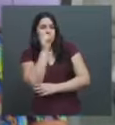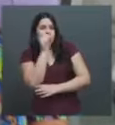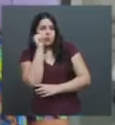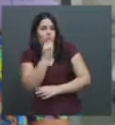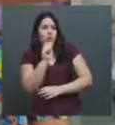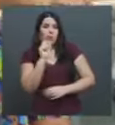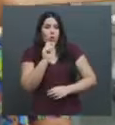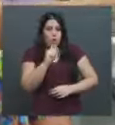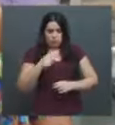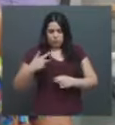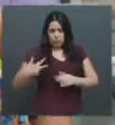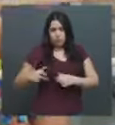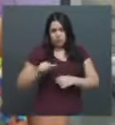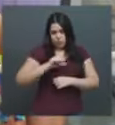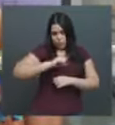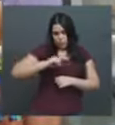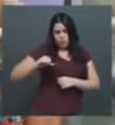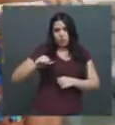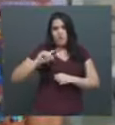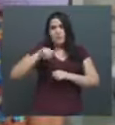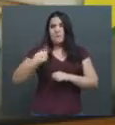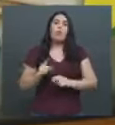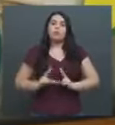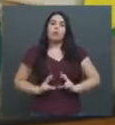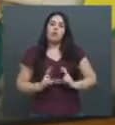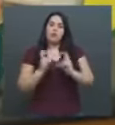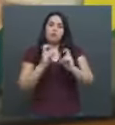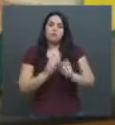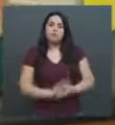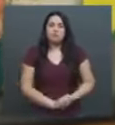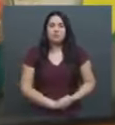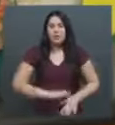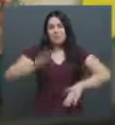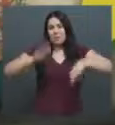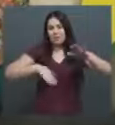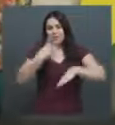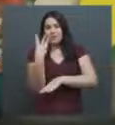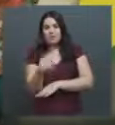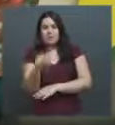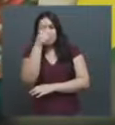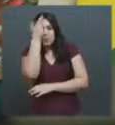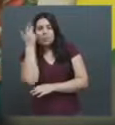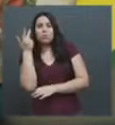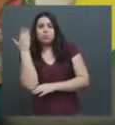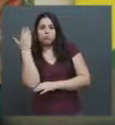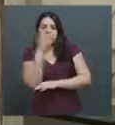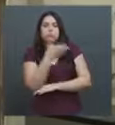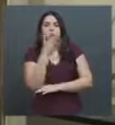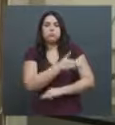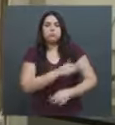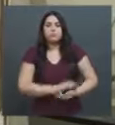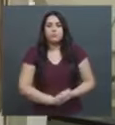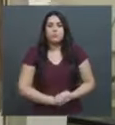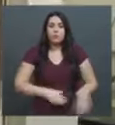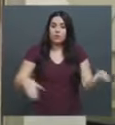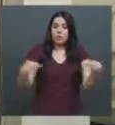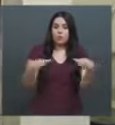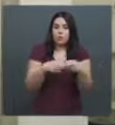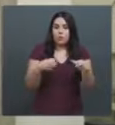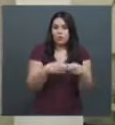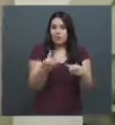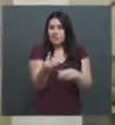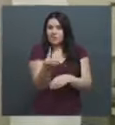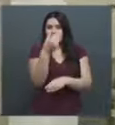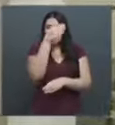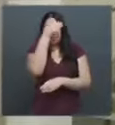operaram a mama depois de um diagnóstico de câncer. Mais ou menos 40 pacientes são atendidos atualmente por uma equipe de